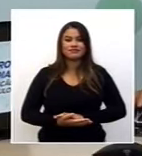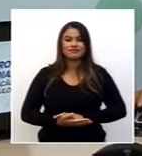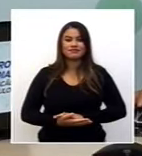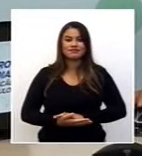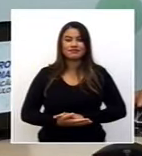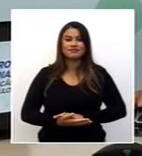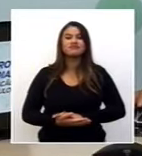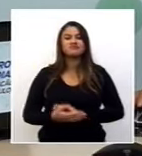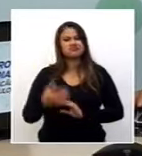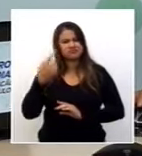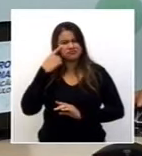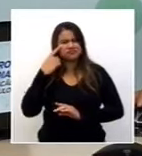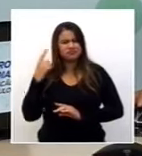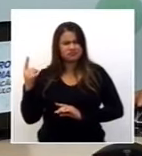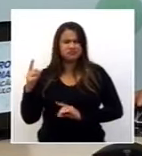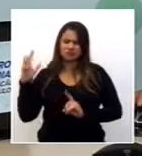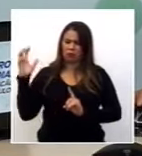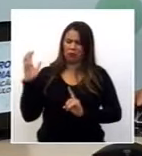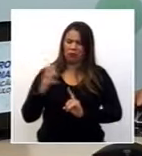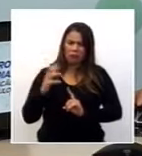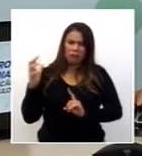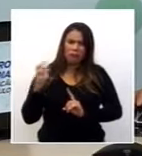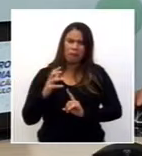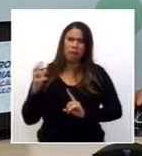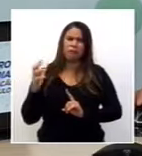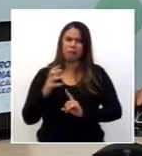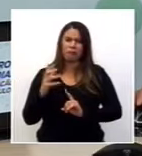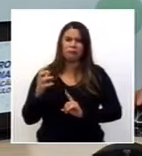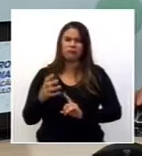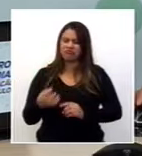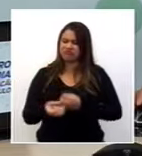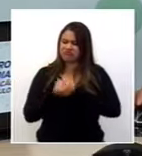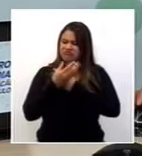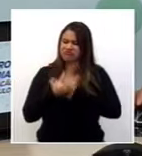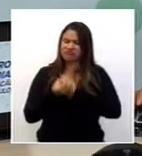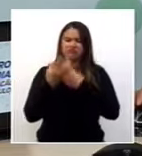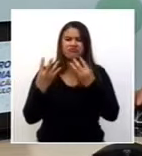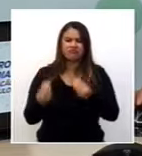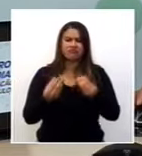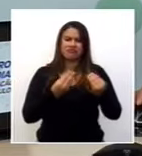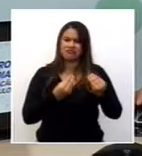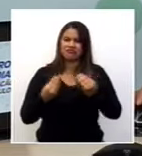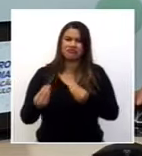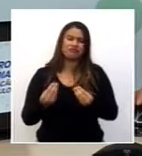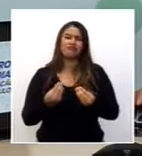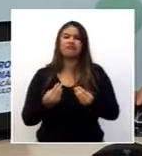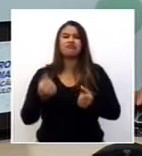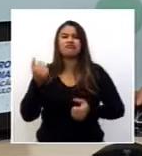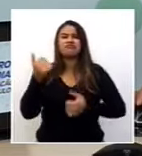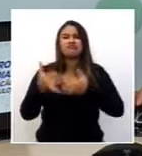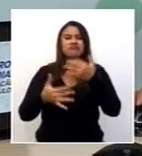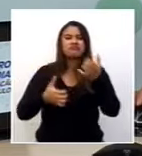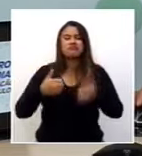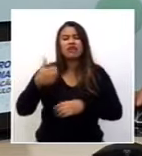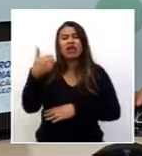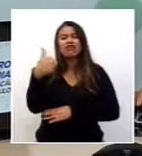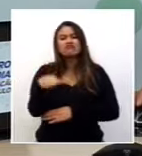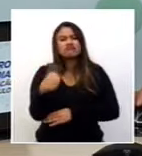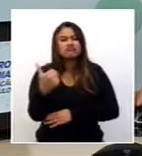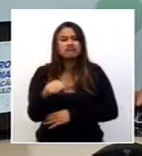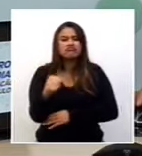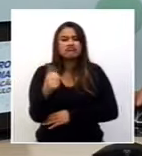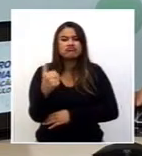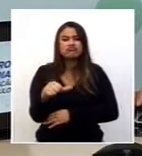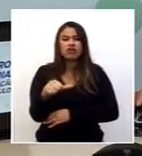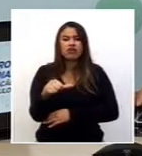Bem provocativo, né, Bruno, as Muito. informações, né? Ela fala muito da avaliação, né? O vídeo,